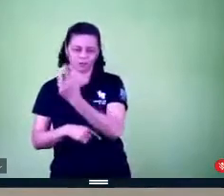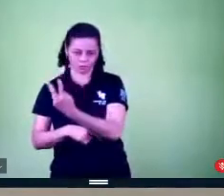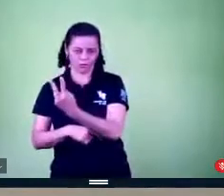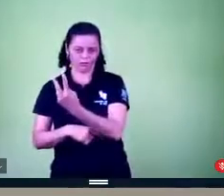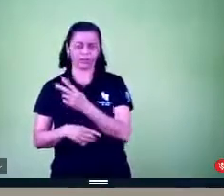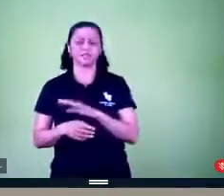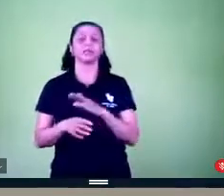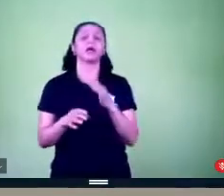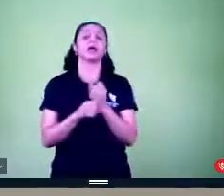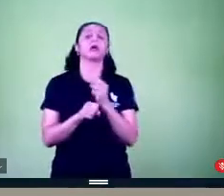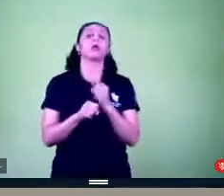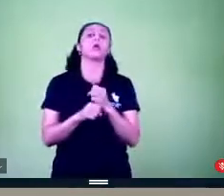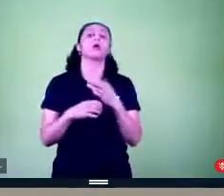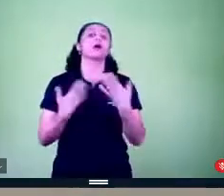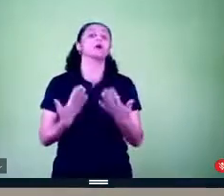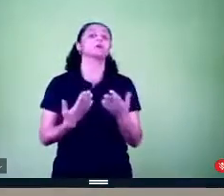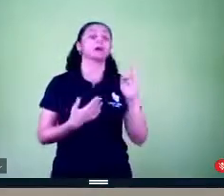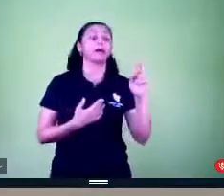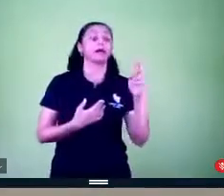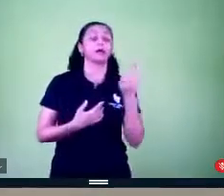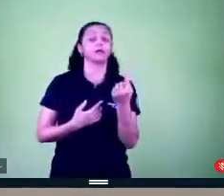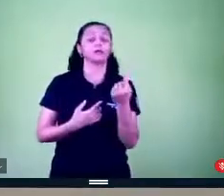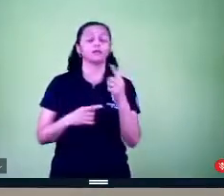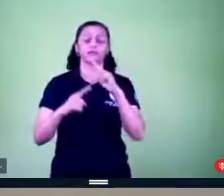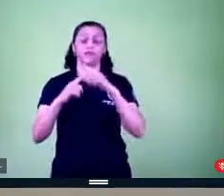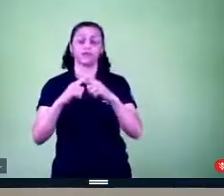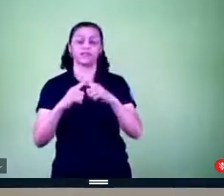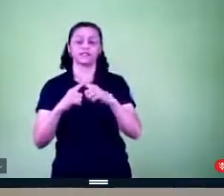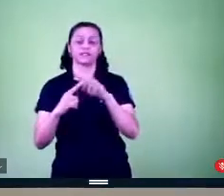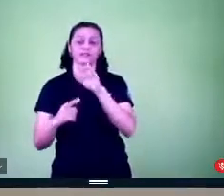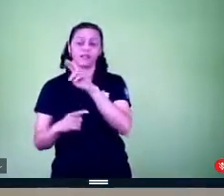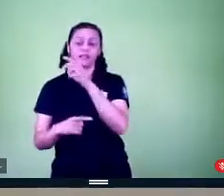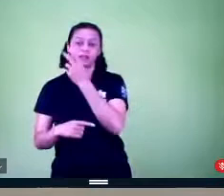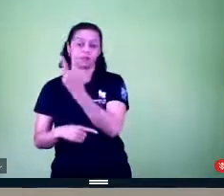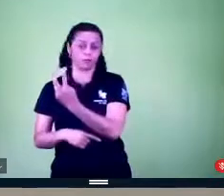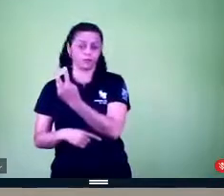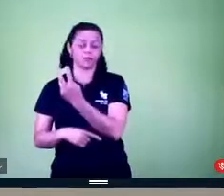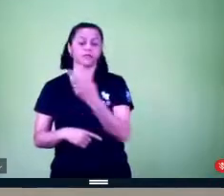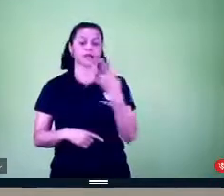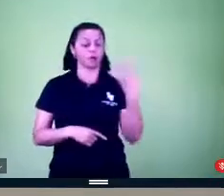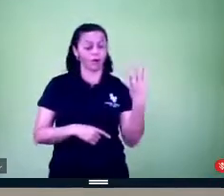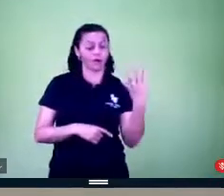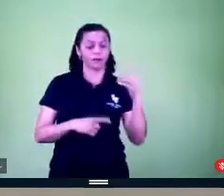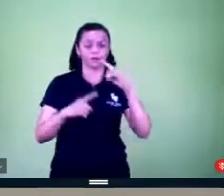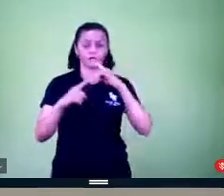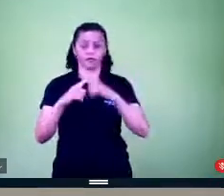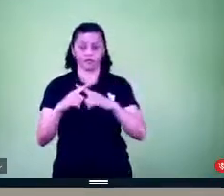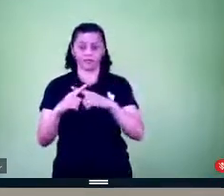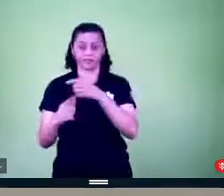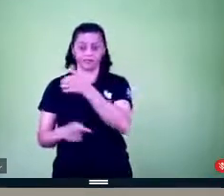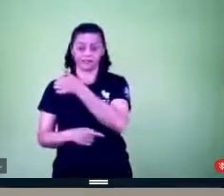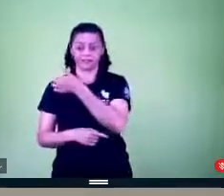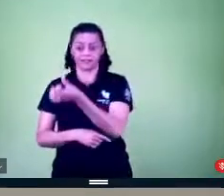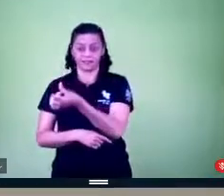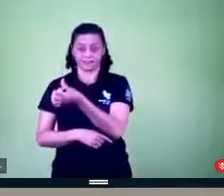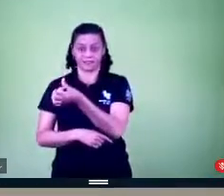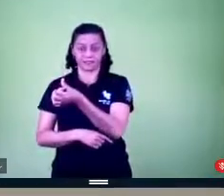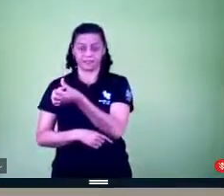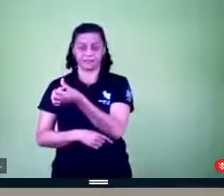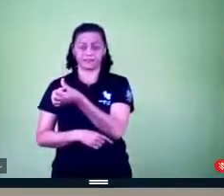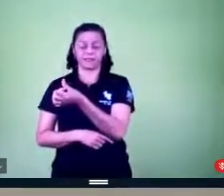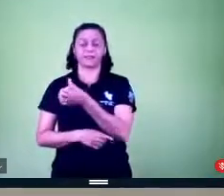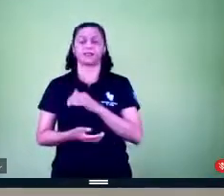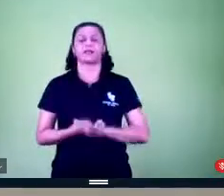R2? 4 vezes 16. 40 mais 64, não é